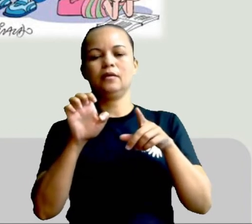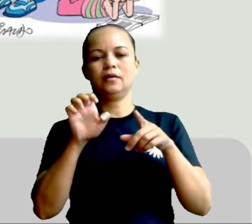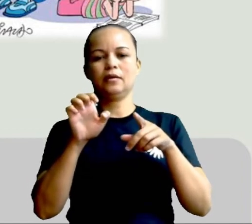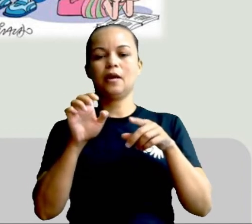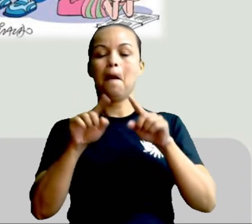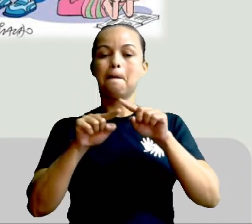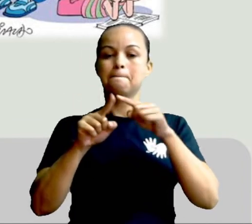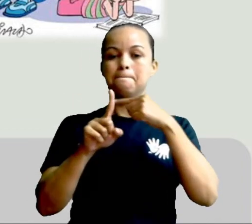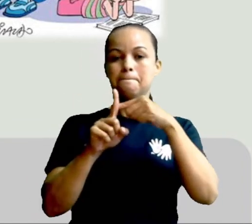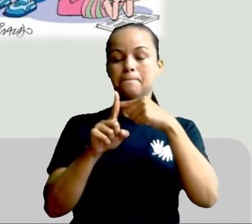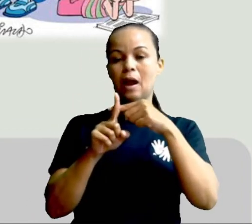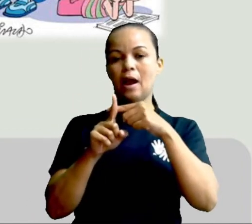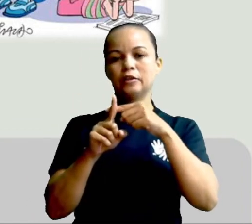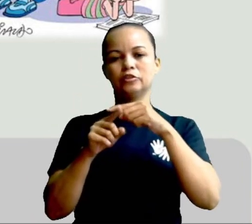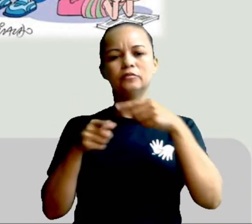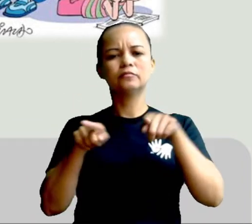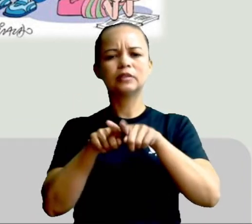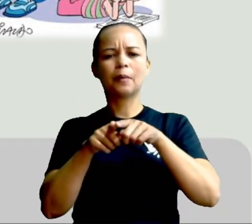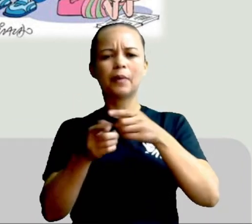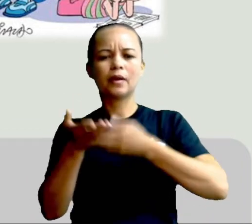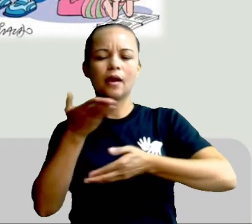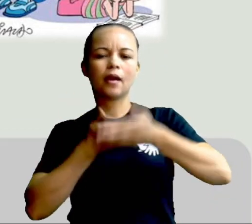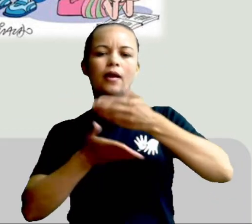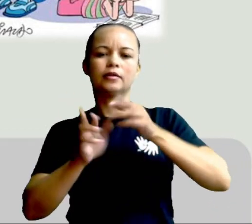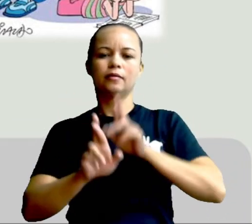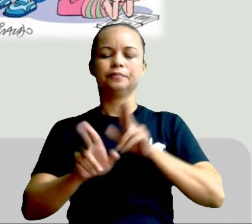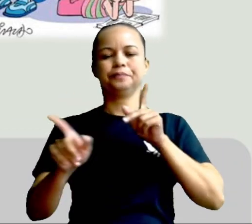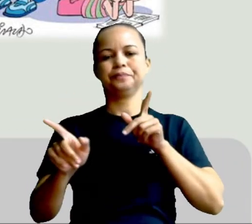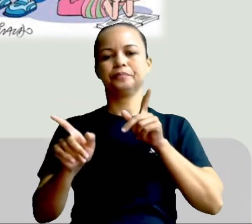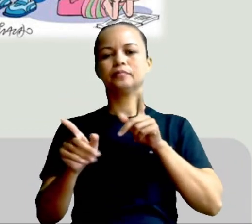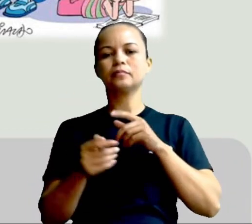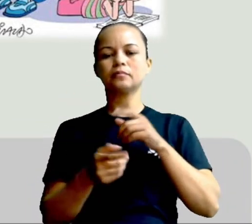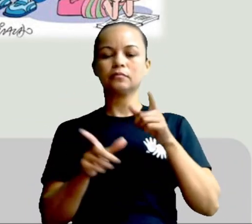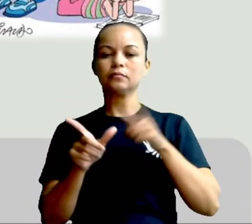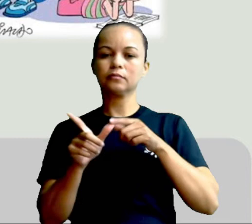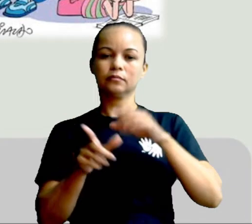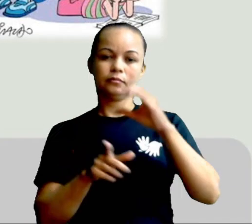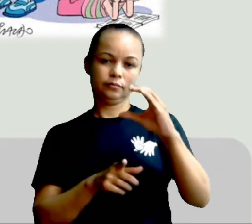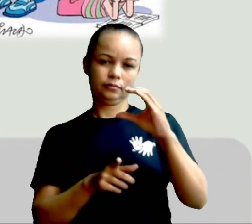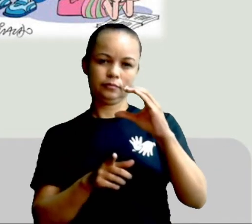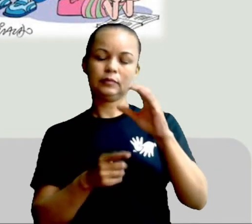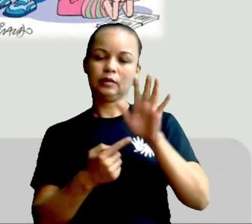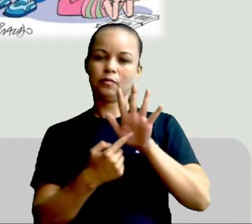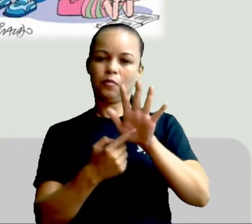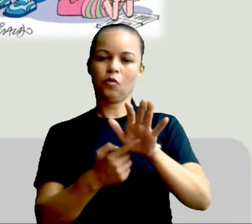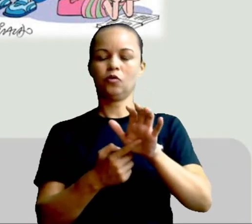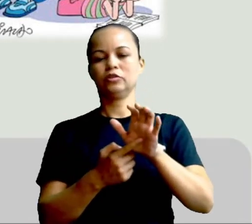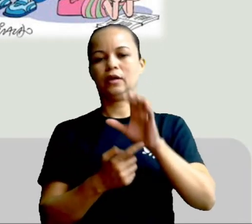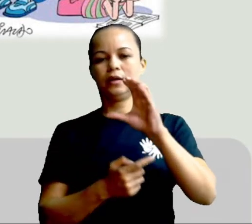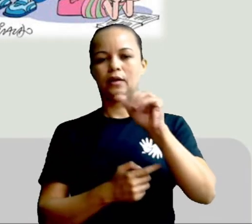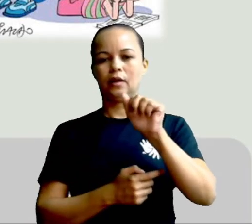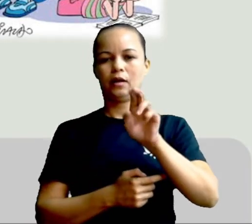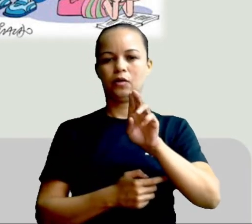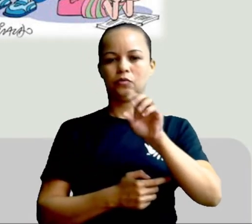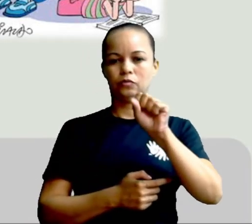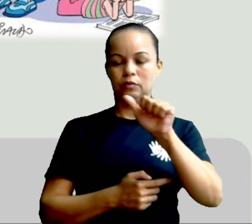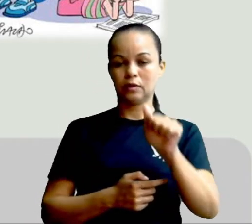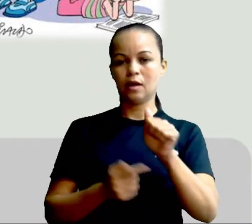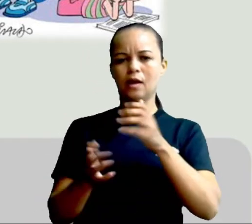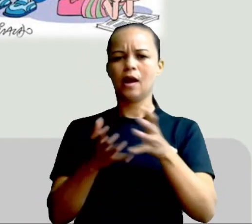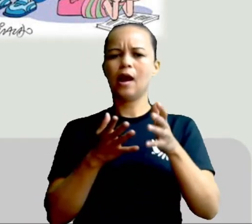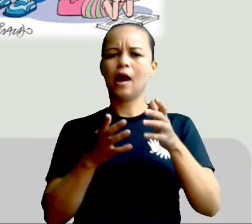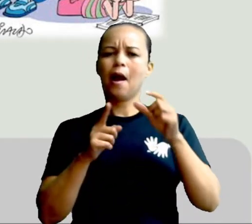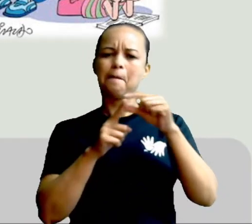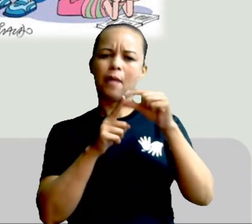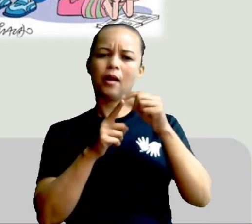maneira, que é o de, mas estabelecendo aí relação diferente. A letra C está indicando uma causa, já a letra D, apesar de ser